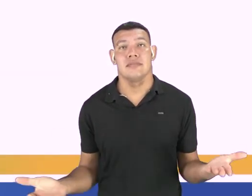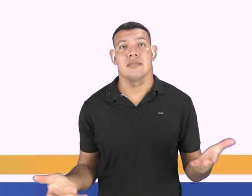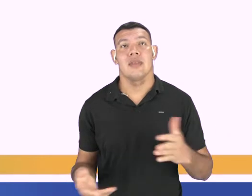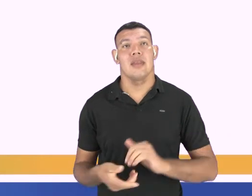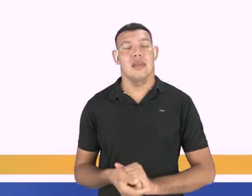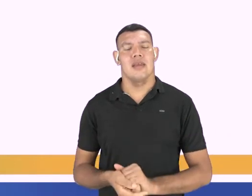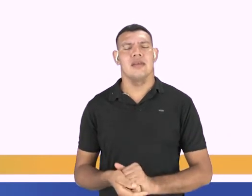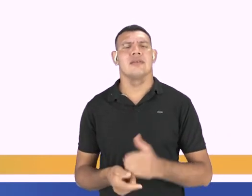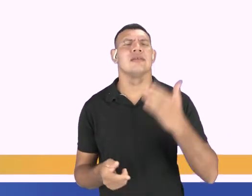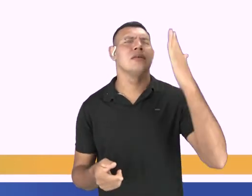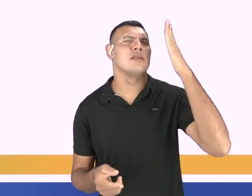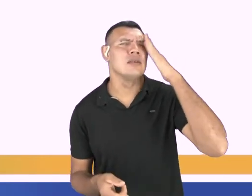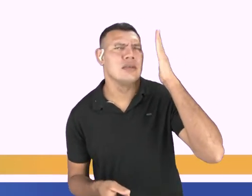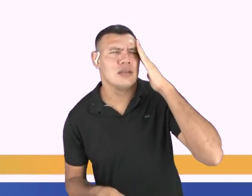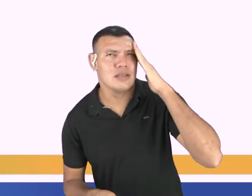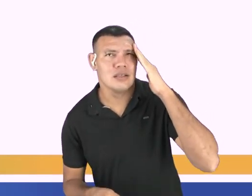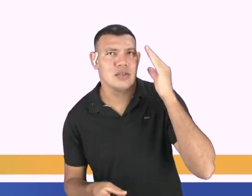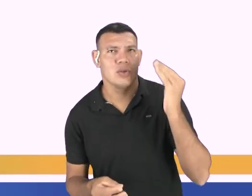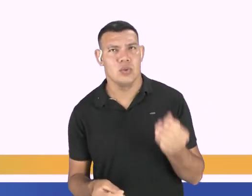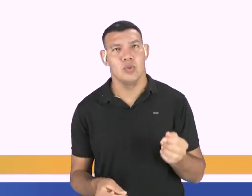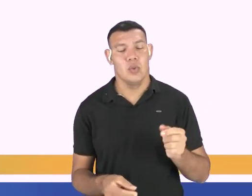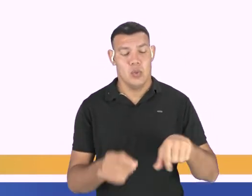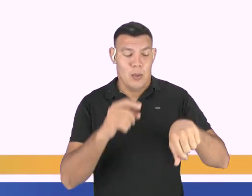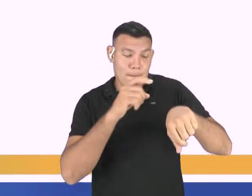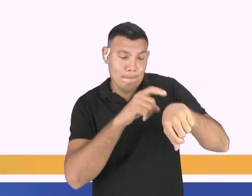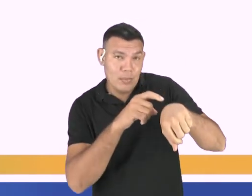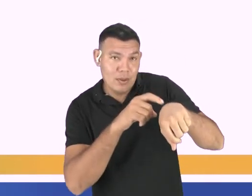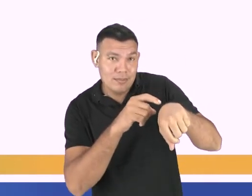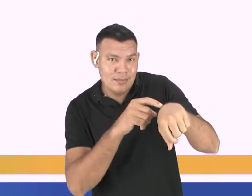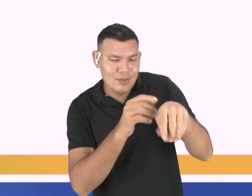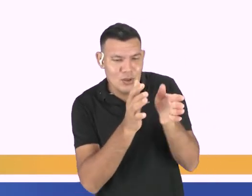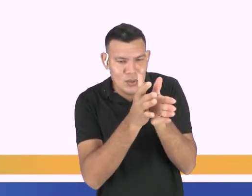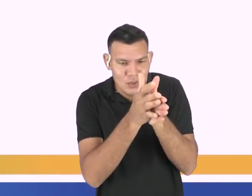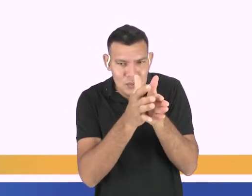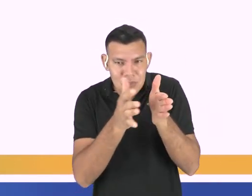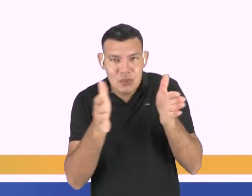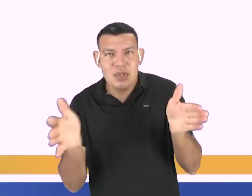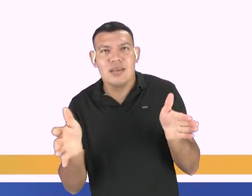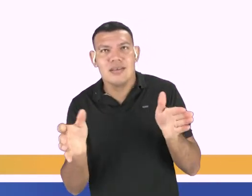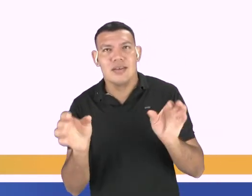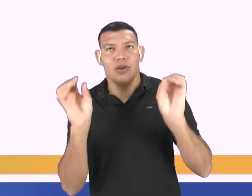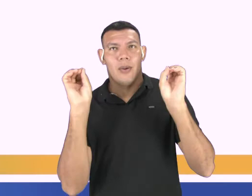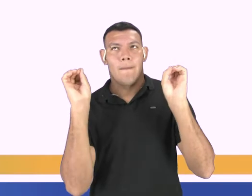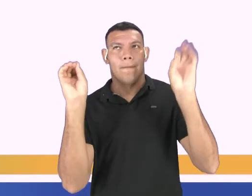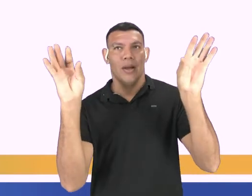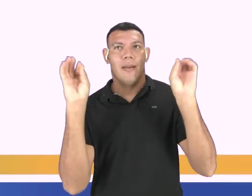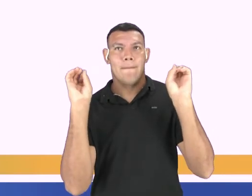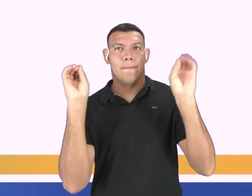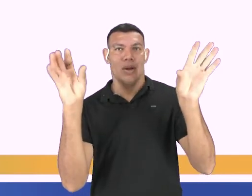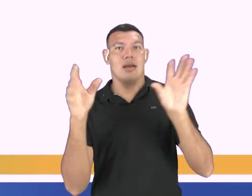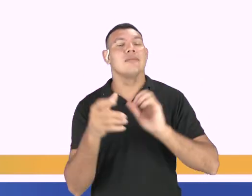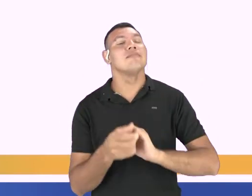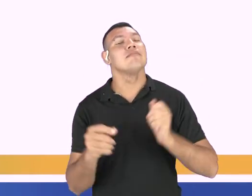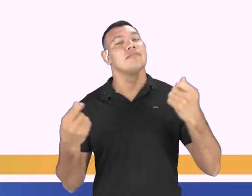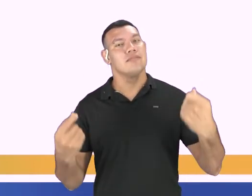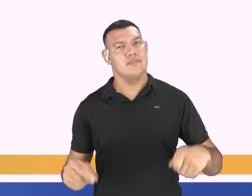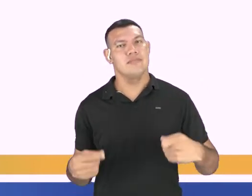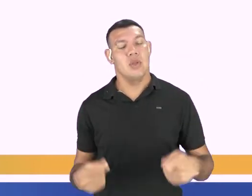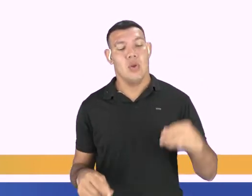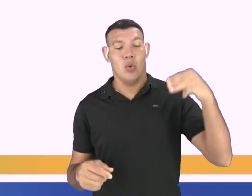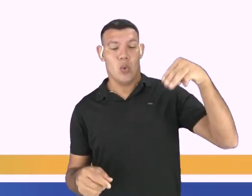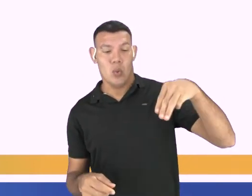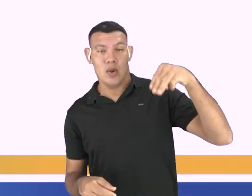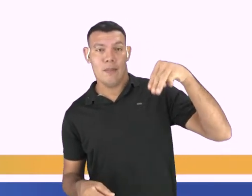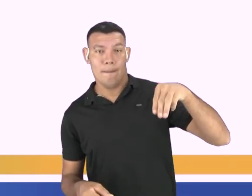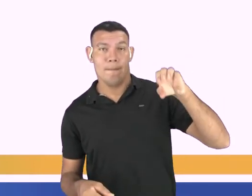Como desejamos saber após quantos segundos elas piscarão juntas, né, novamente, precisaremos encontrar o MMC,